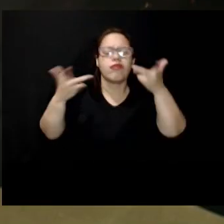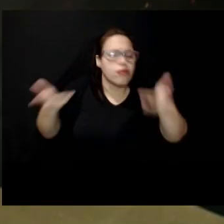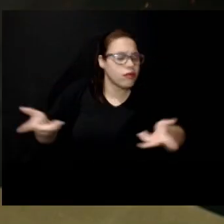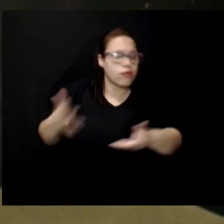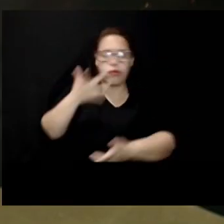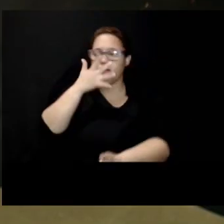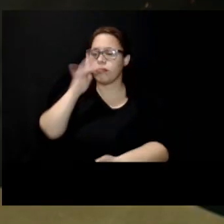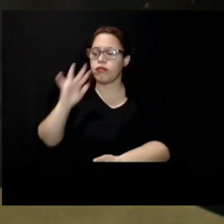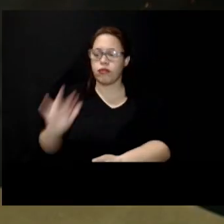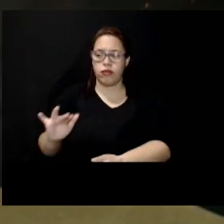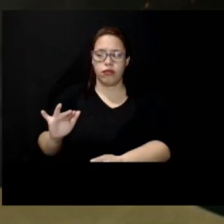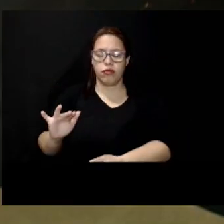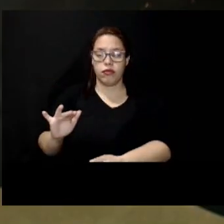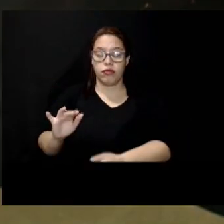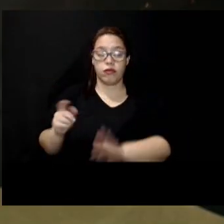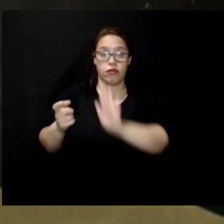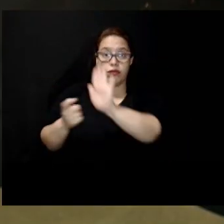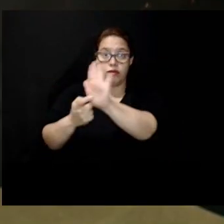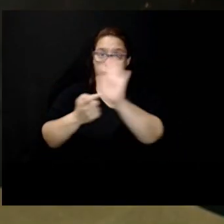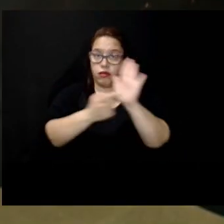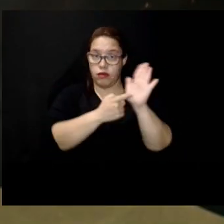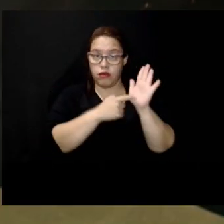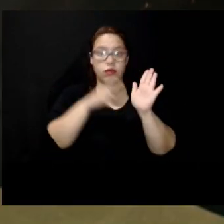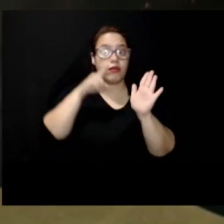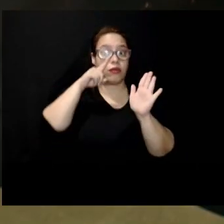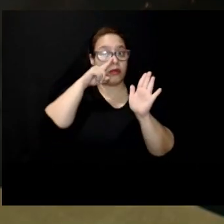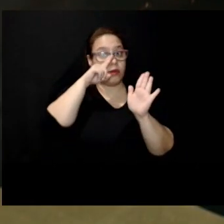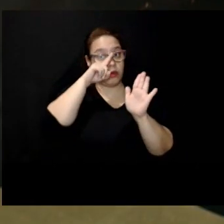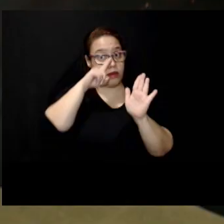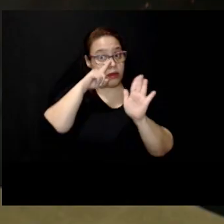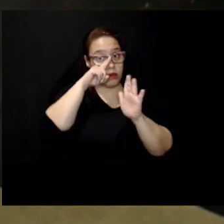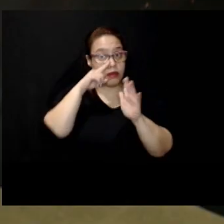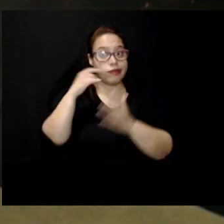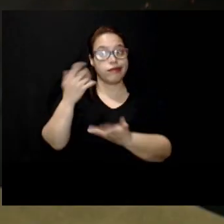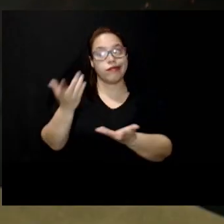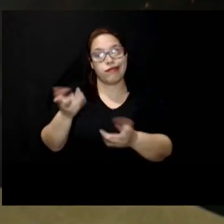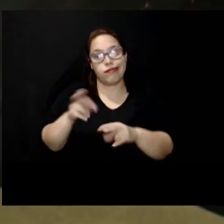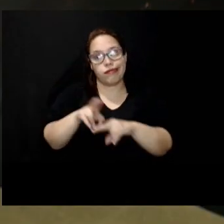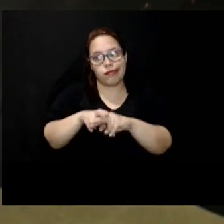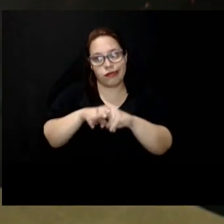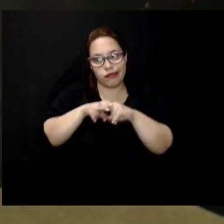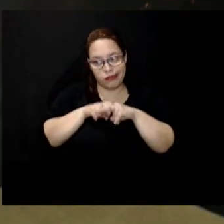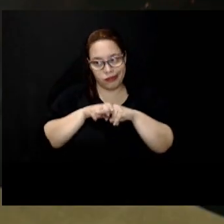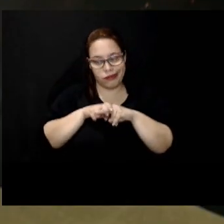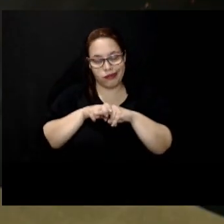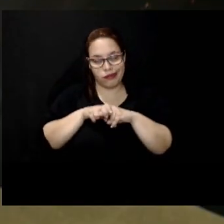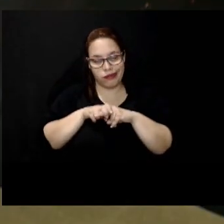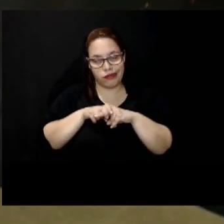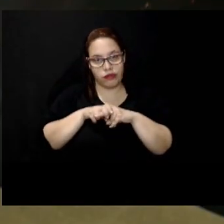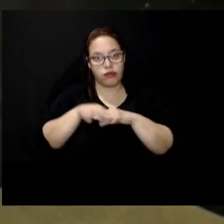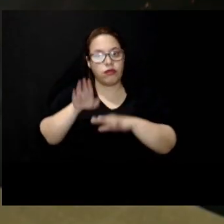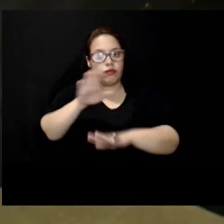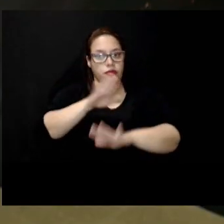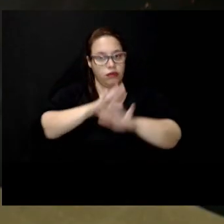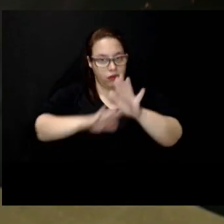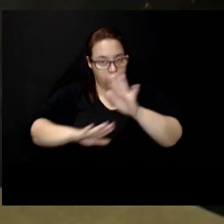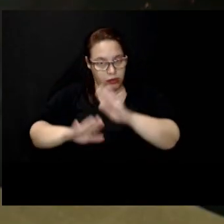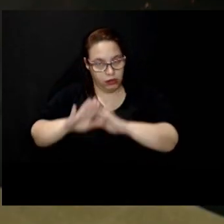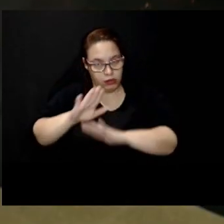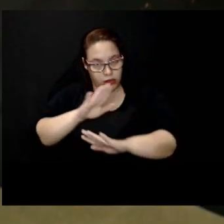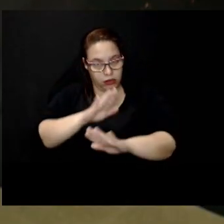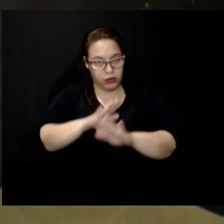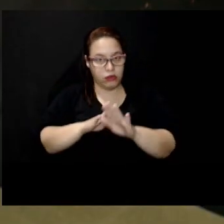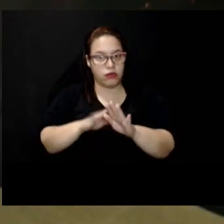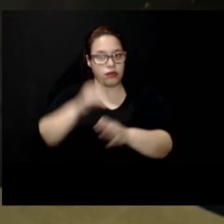elas são expostas a riscos e, portanto, devem ser redobrados os cuidados, né, para a gente prevenir